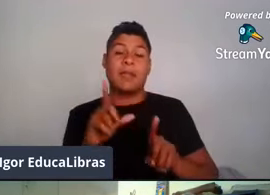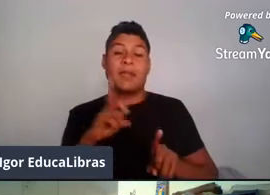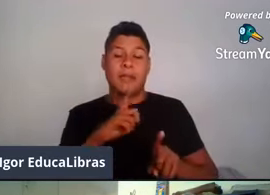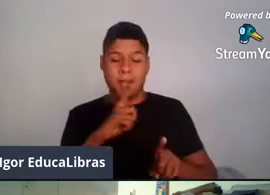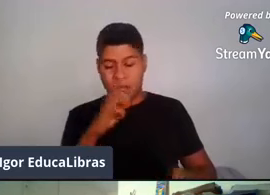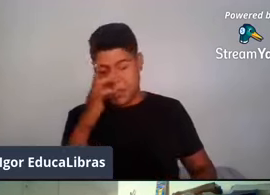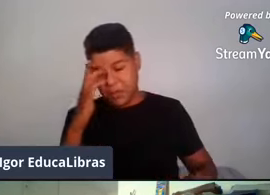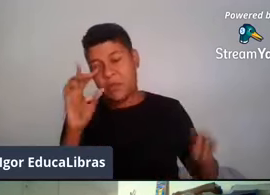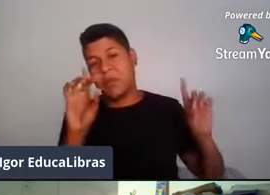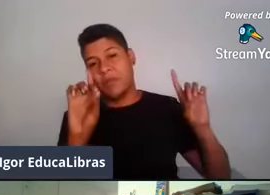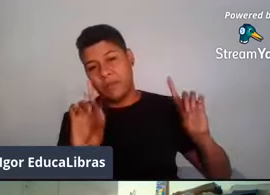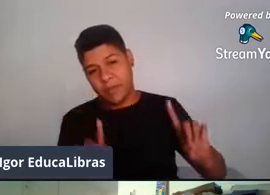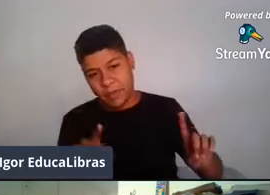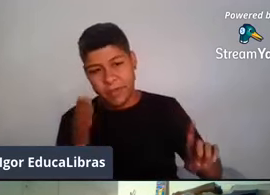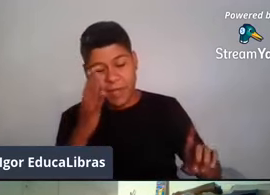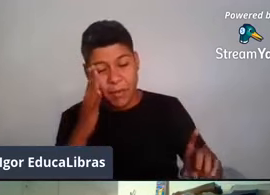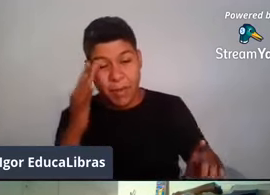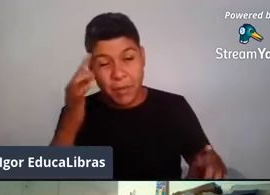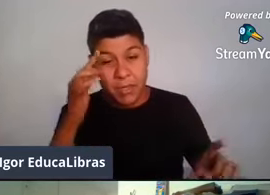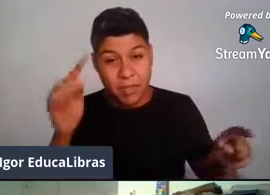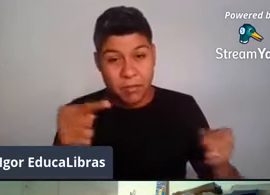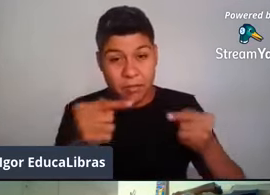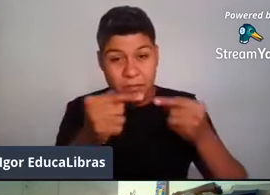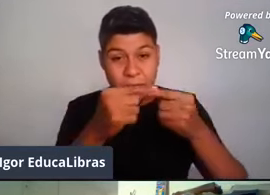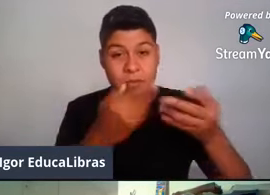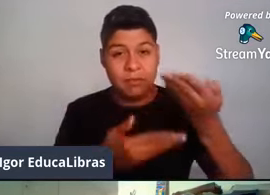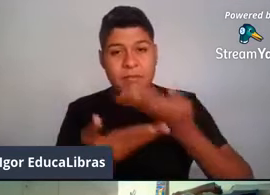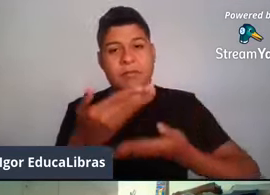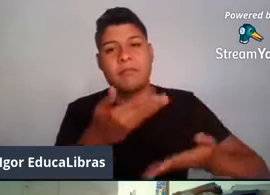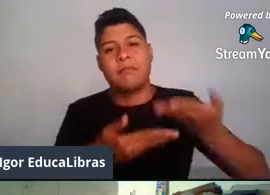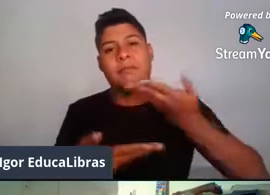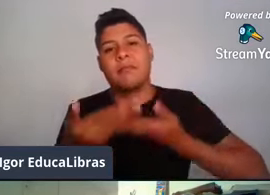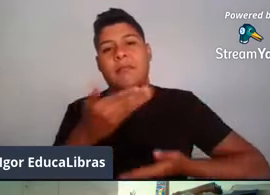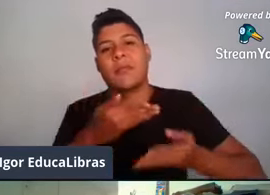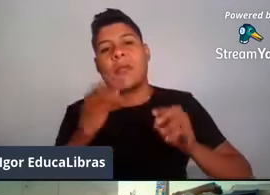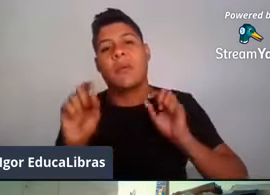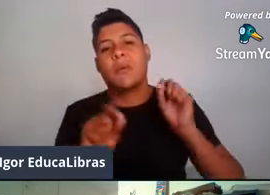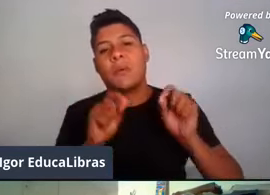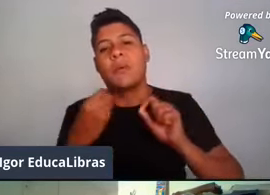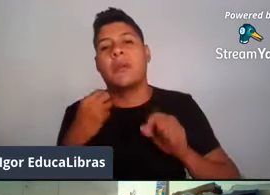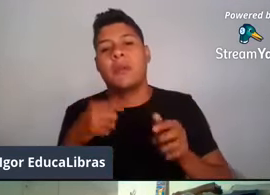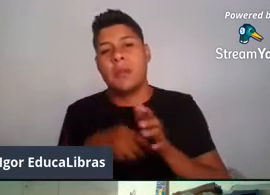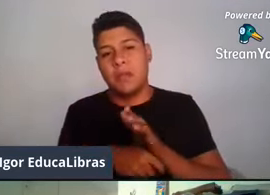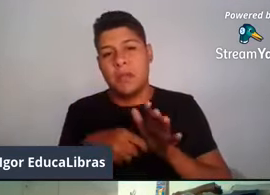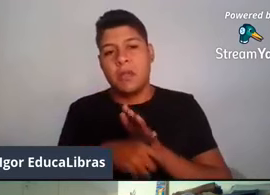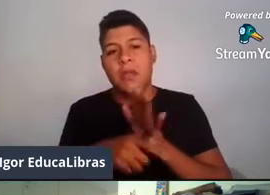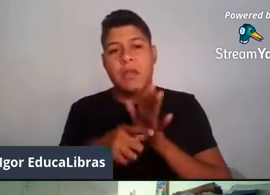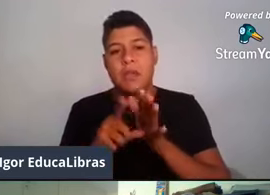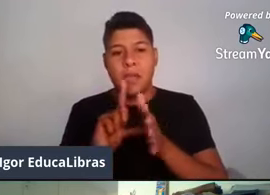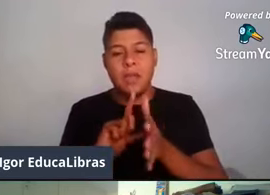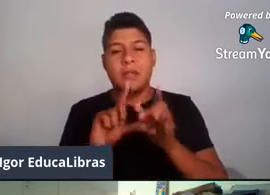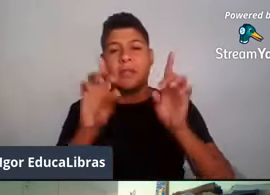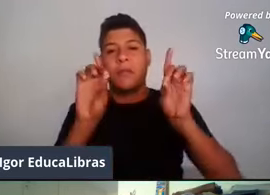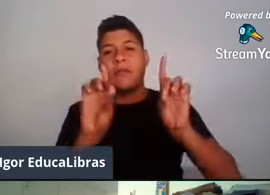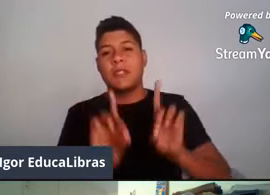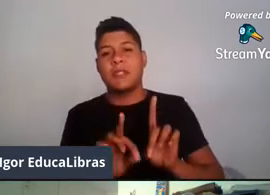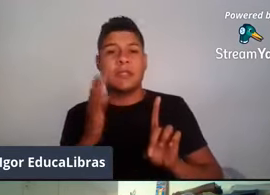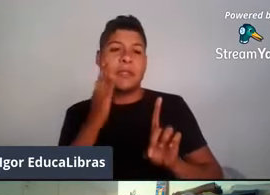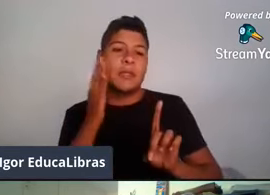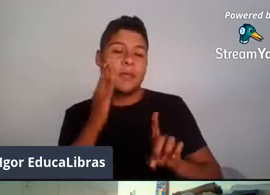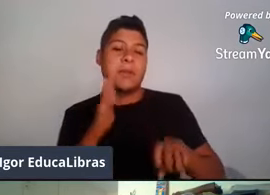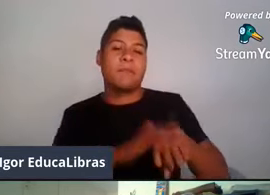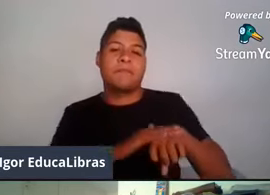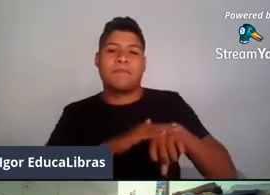com deficiência. Então, pensar essa interseccionalidade que existe antes da deficiência, a deficiência é só mais